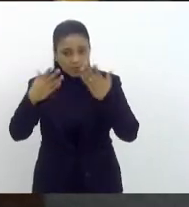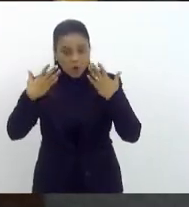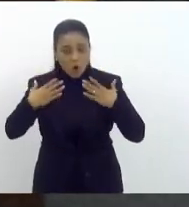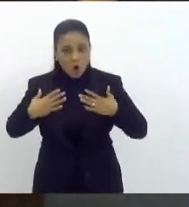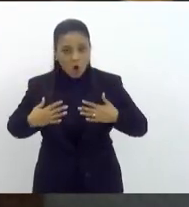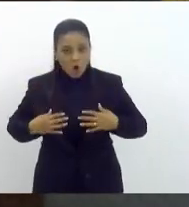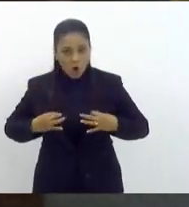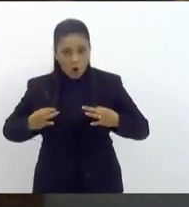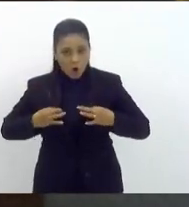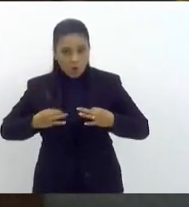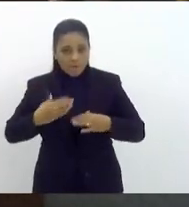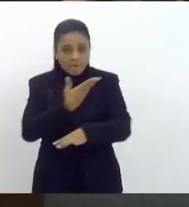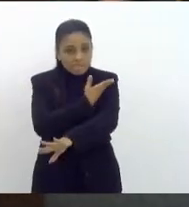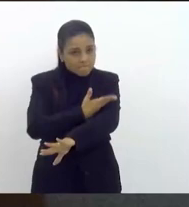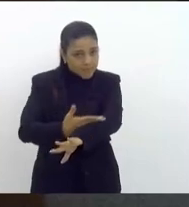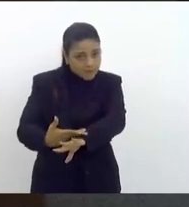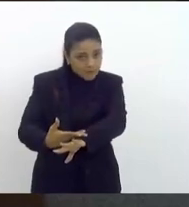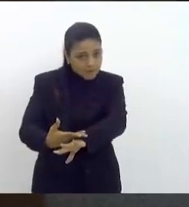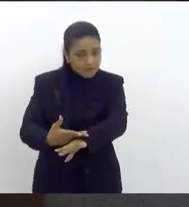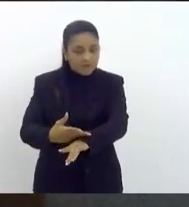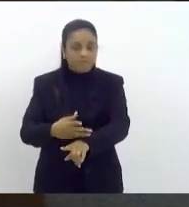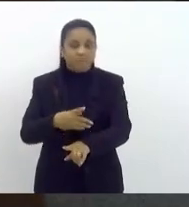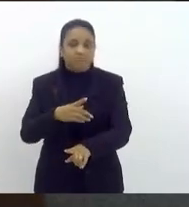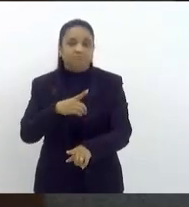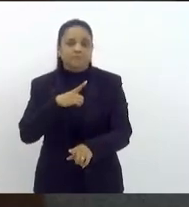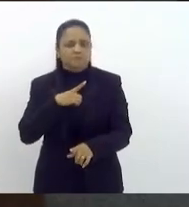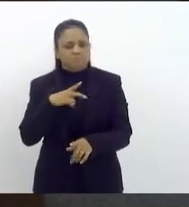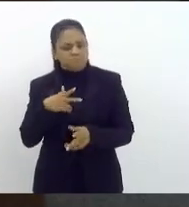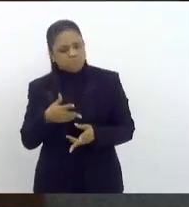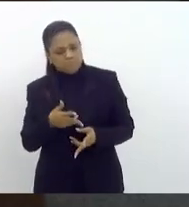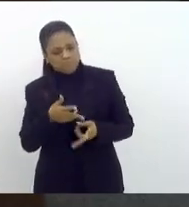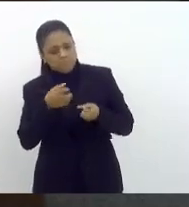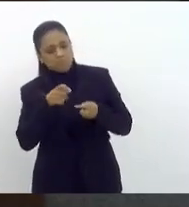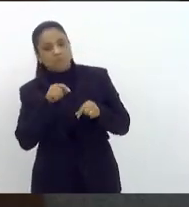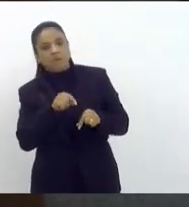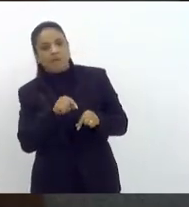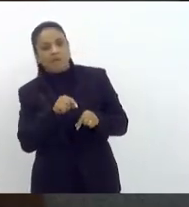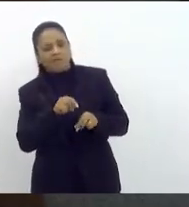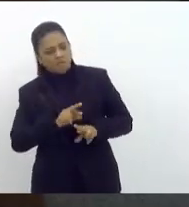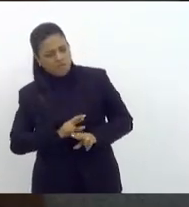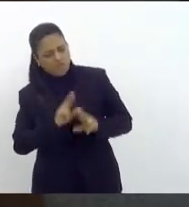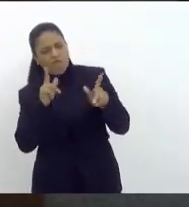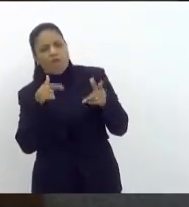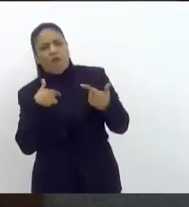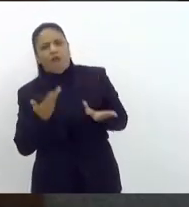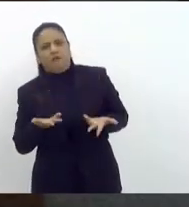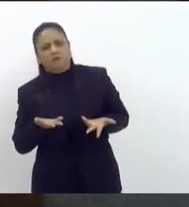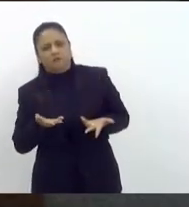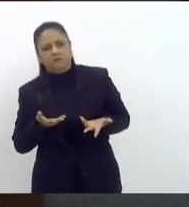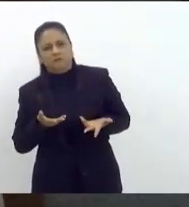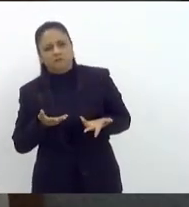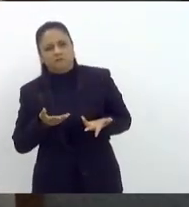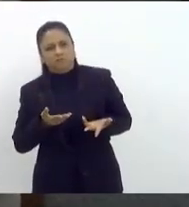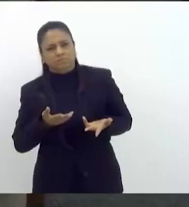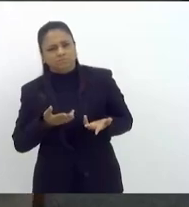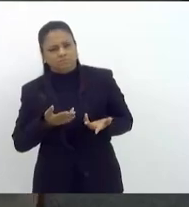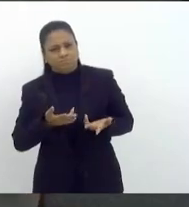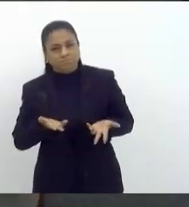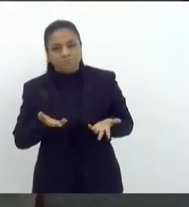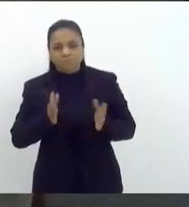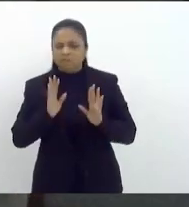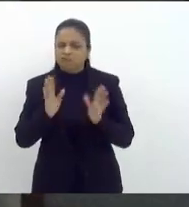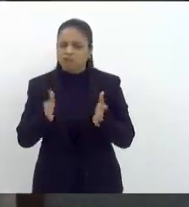ainda são vistas assim como algo diferente quando isso